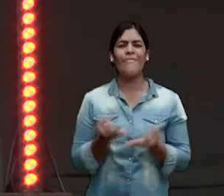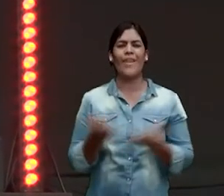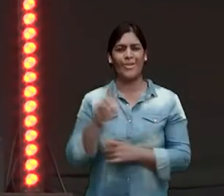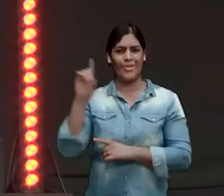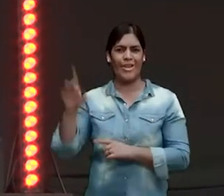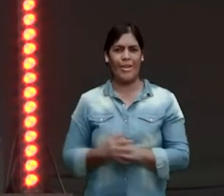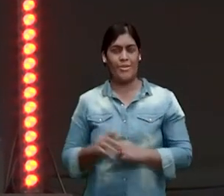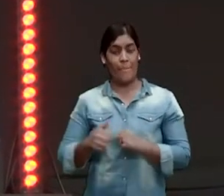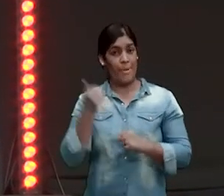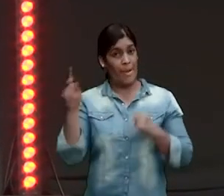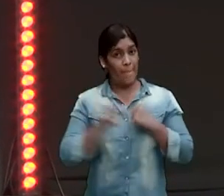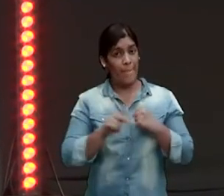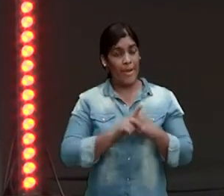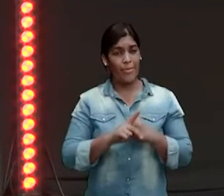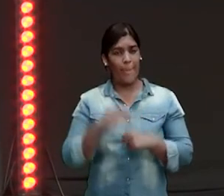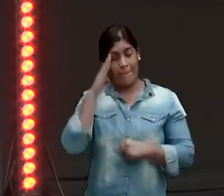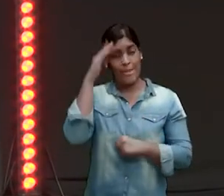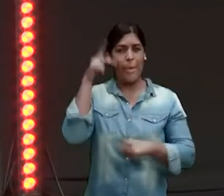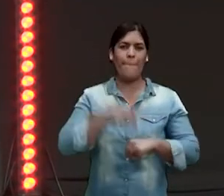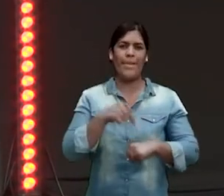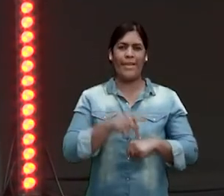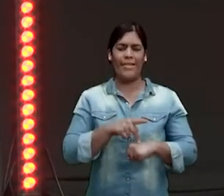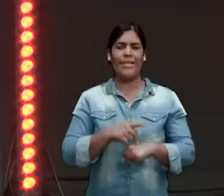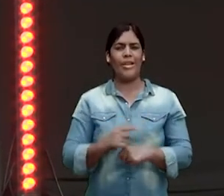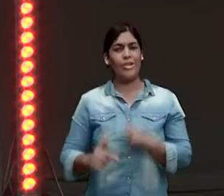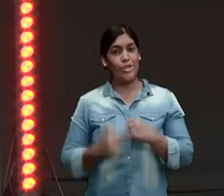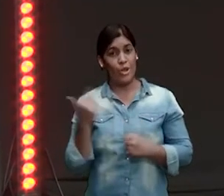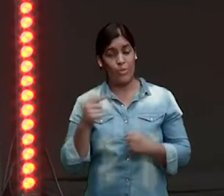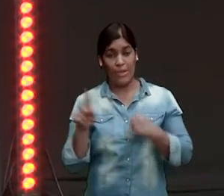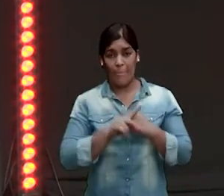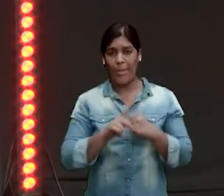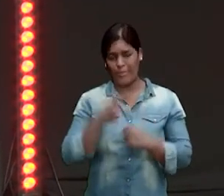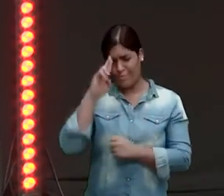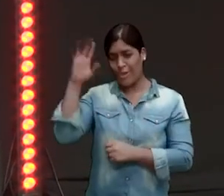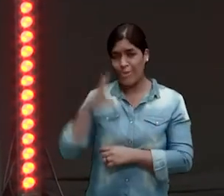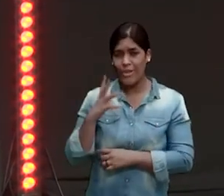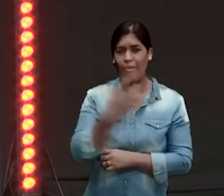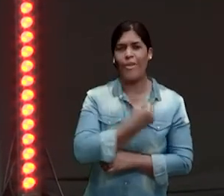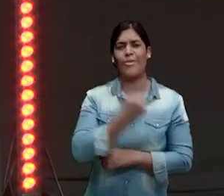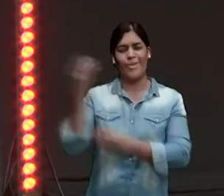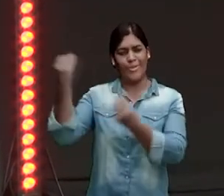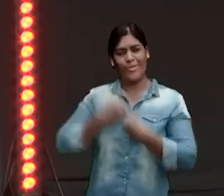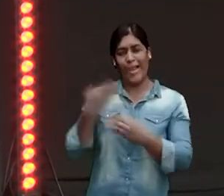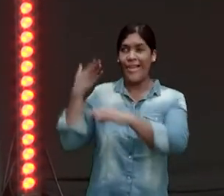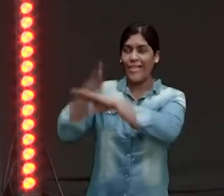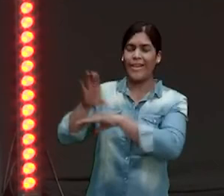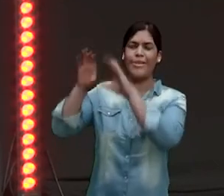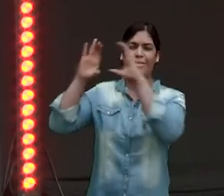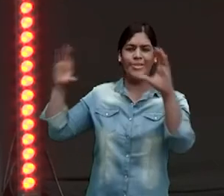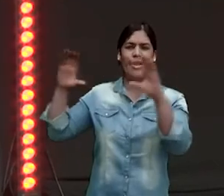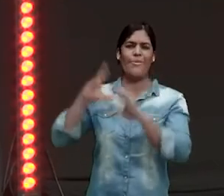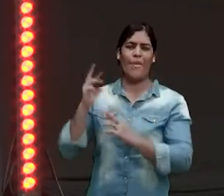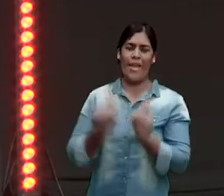Pedro ele é a pedra principal vem segunda Pedro ele é o senhor e salvador que nos conseguem entrar no reino